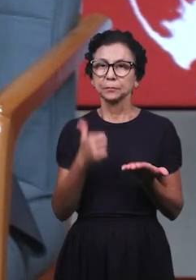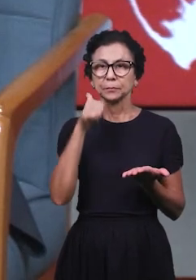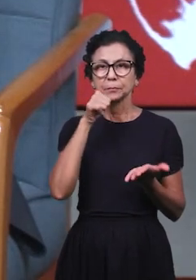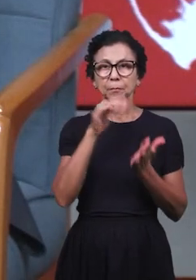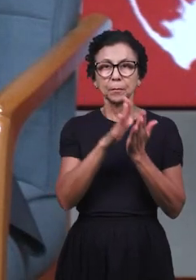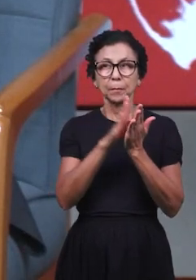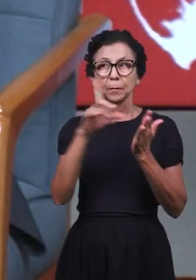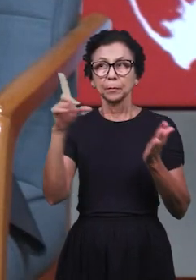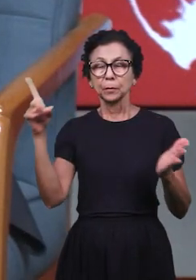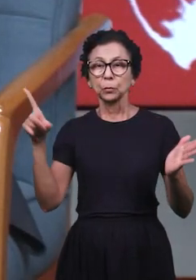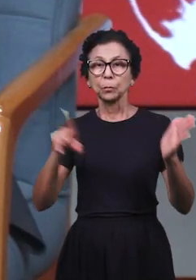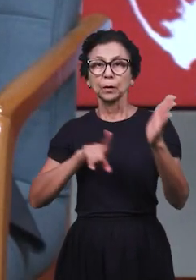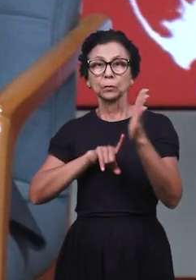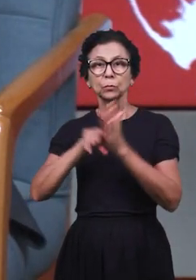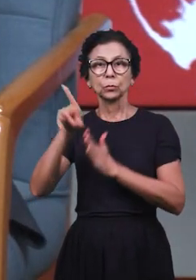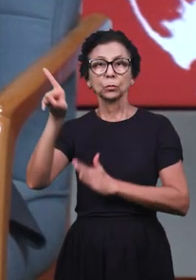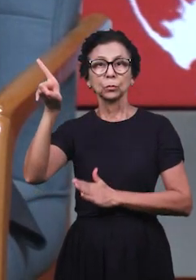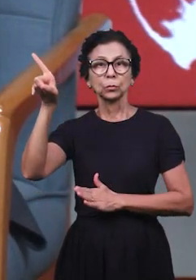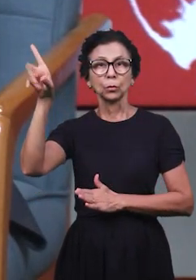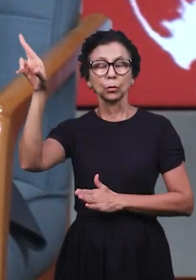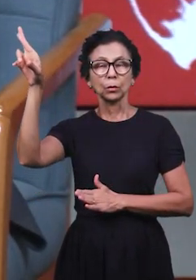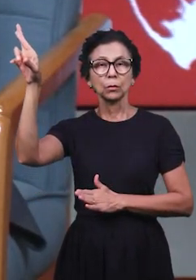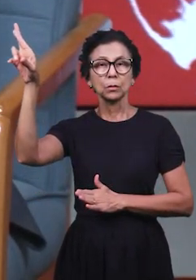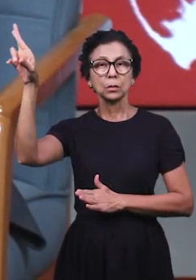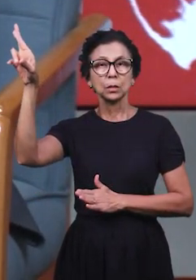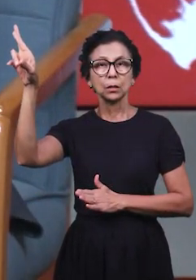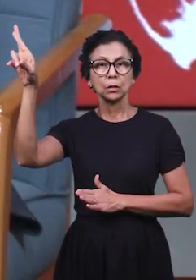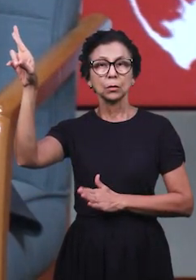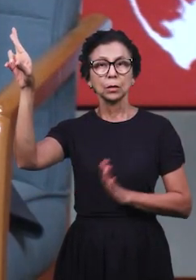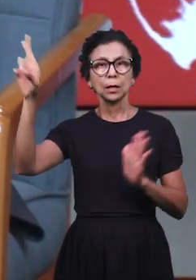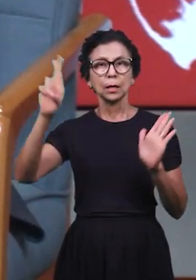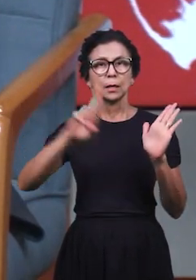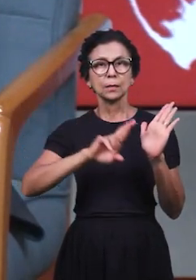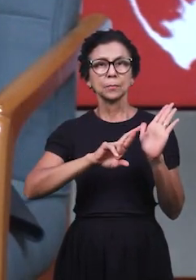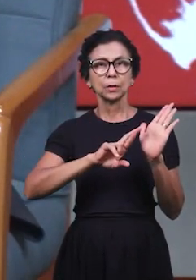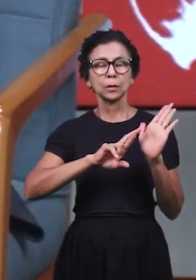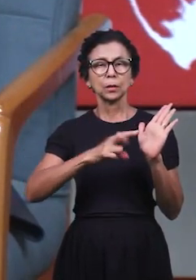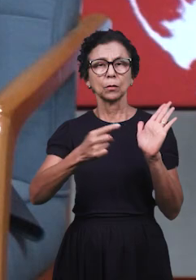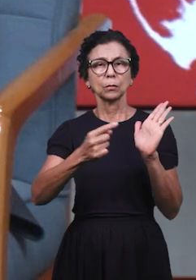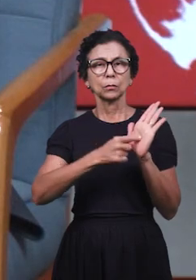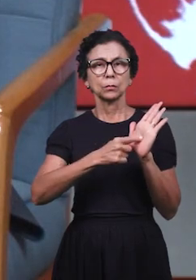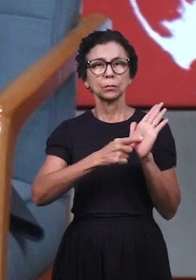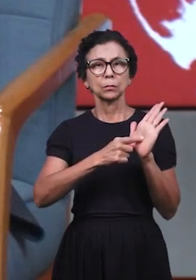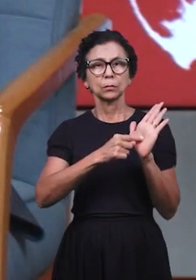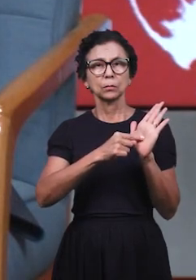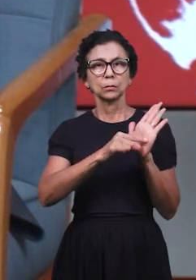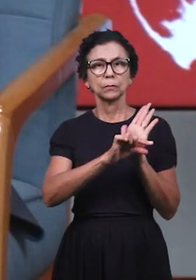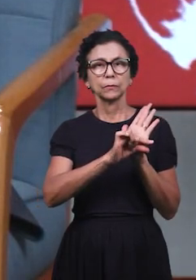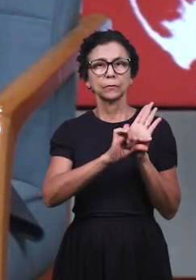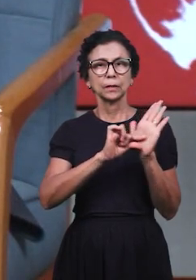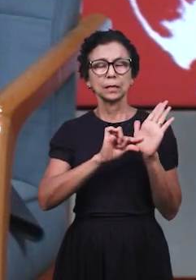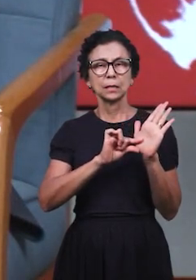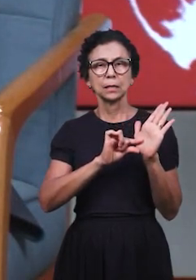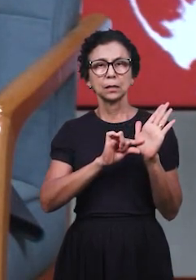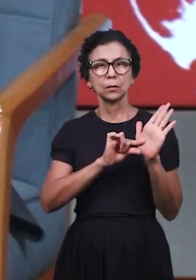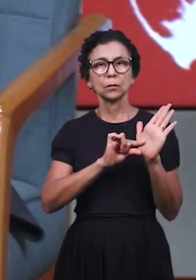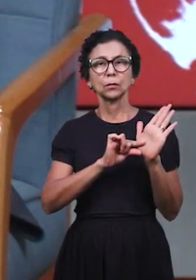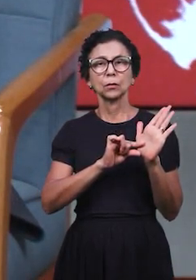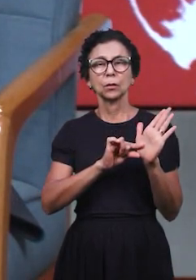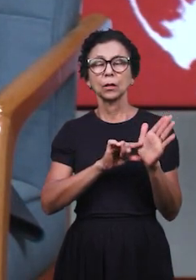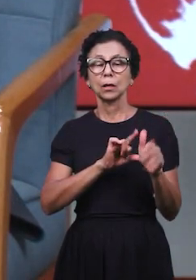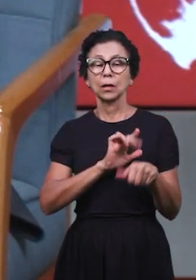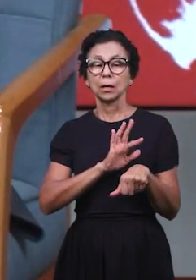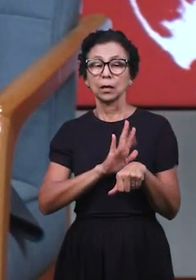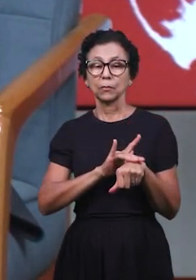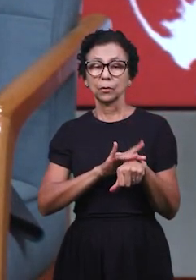Senhor e naquele momento o Senhor disse na palavra para ela: essa enfermidade não é